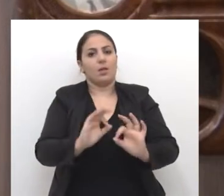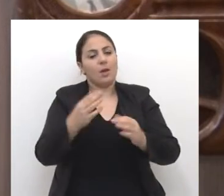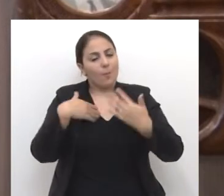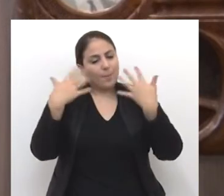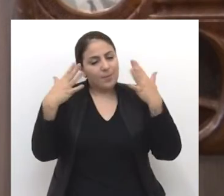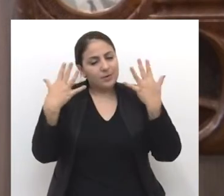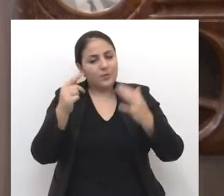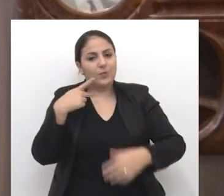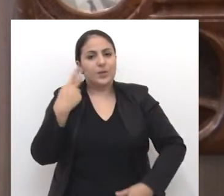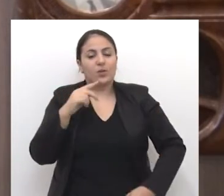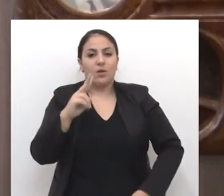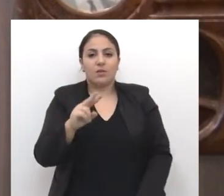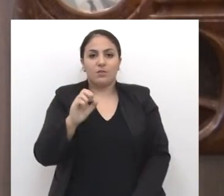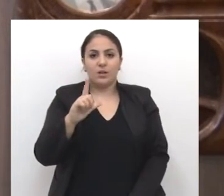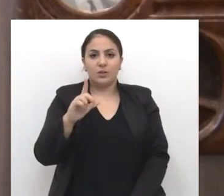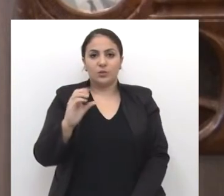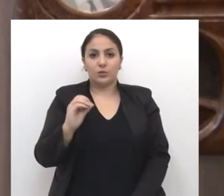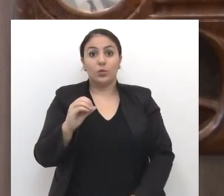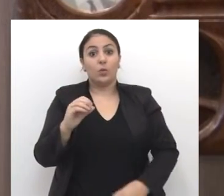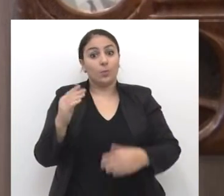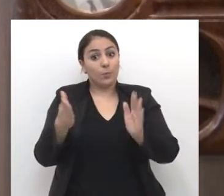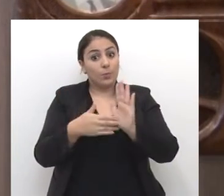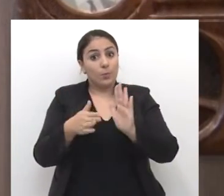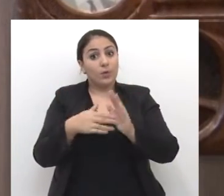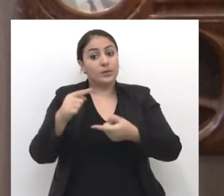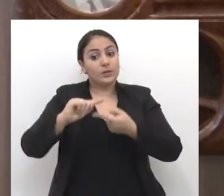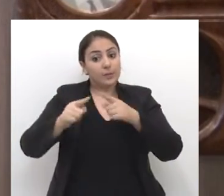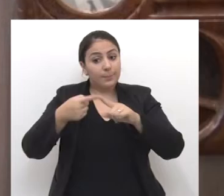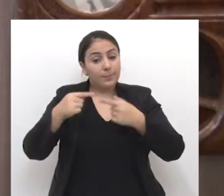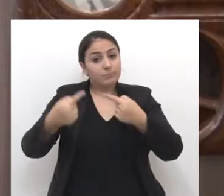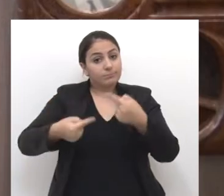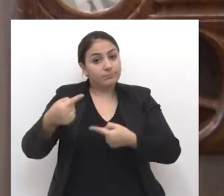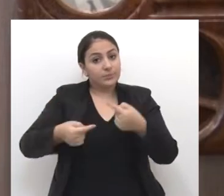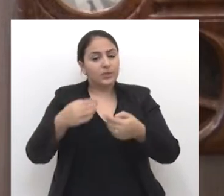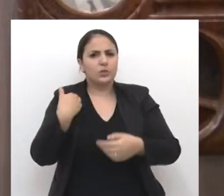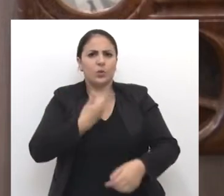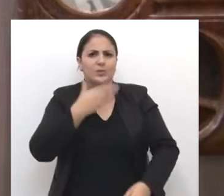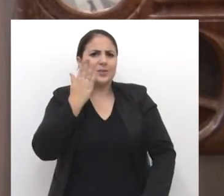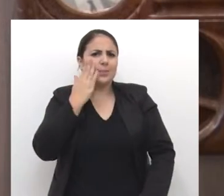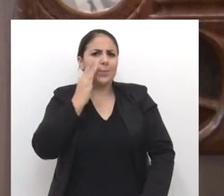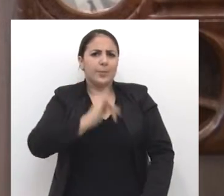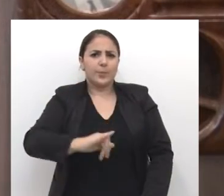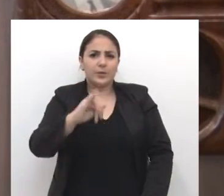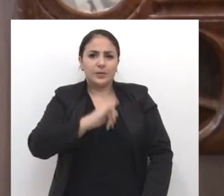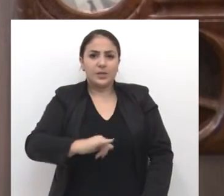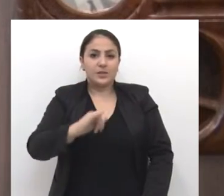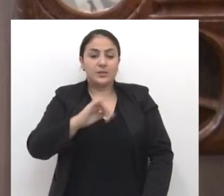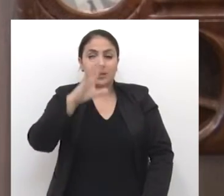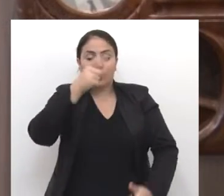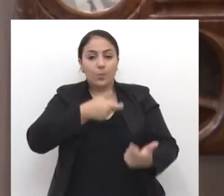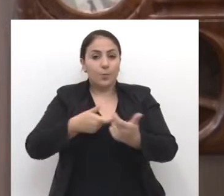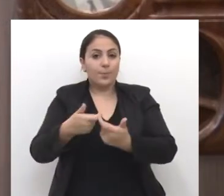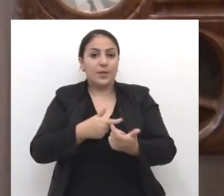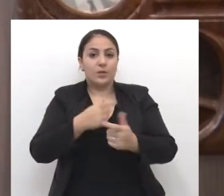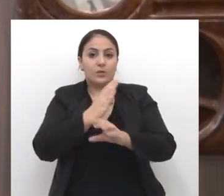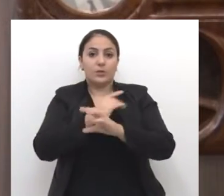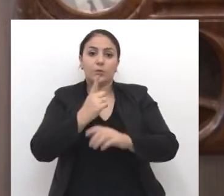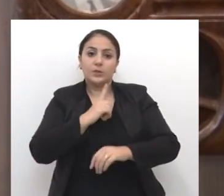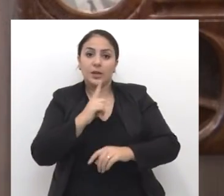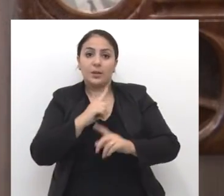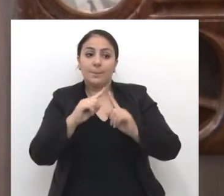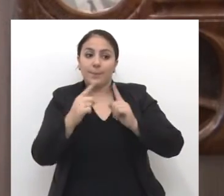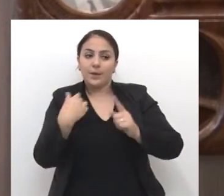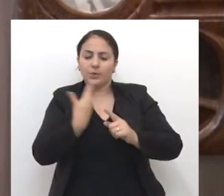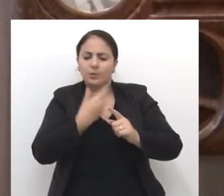E eu quero parabenizar o vereador Valdo por fazer o debate, né? Nós temos e sabemos do mérito que o Bombeiro Civil tem para a segurança da comunidade,